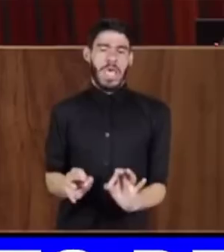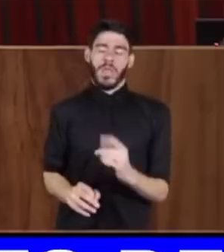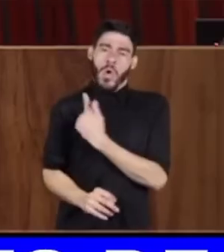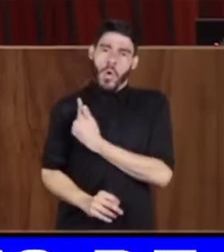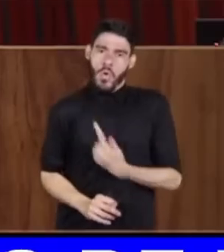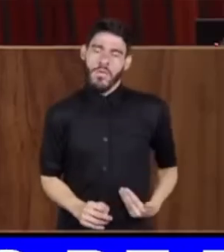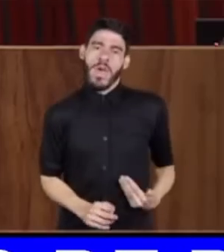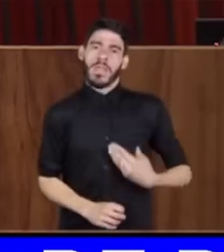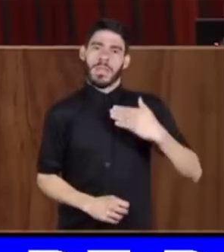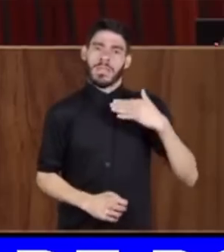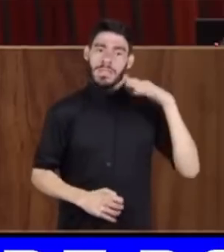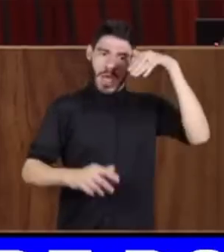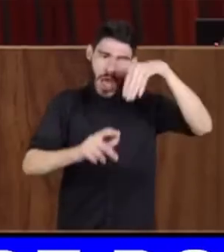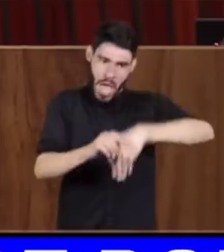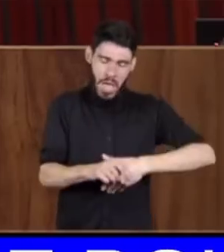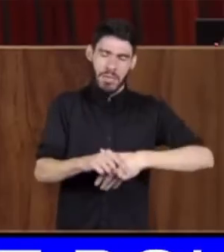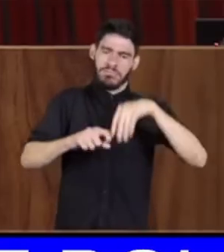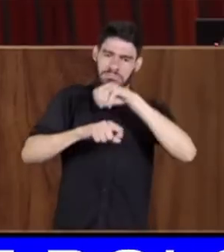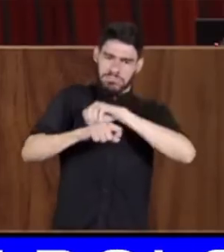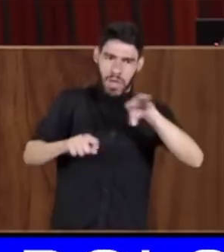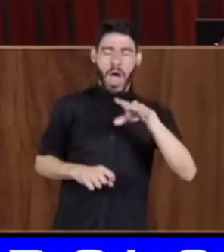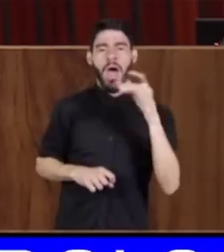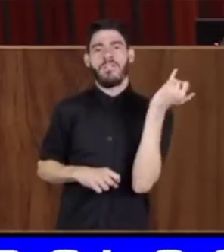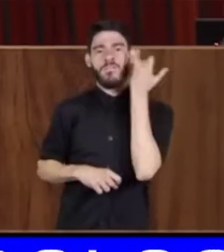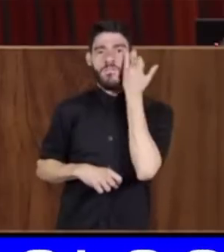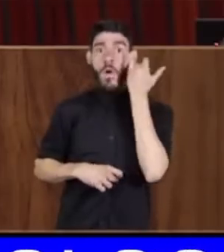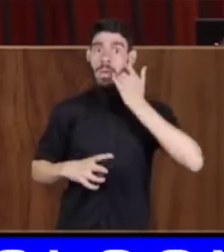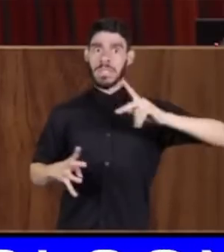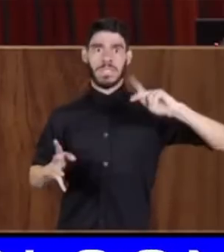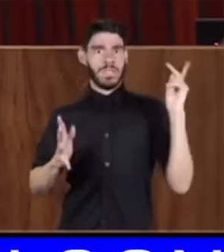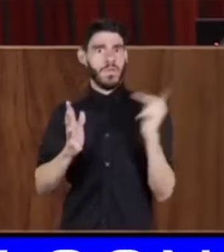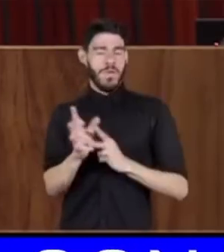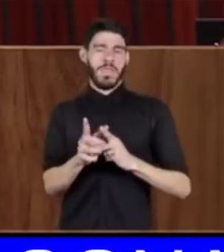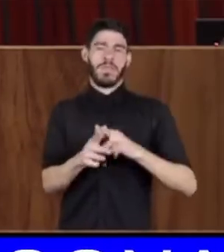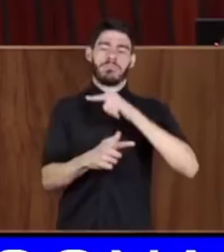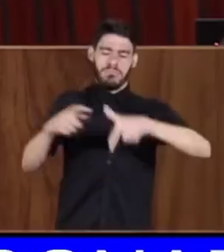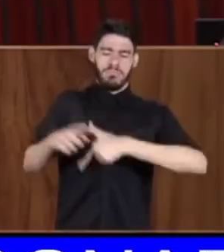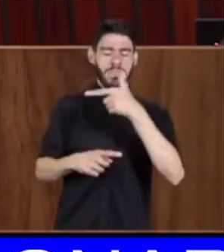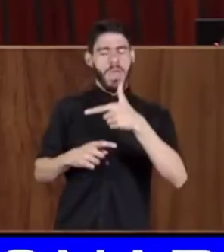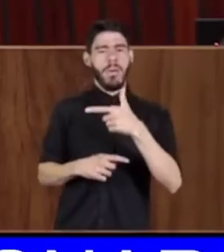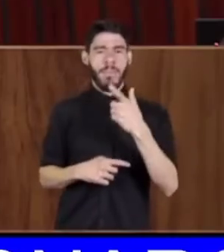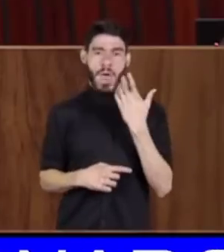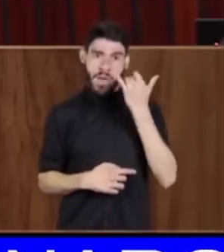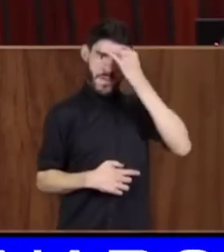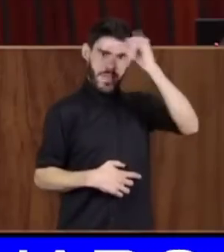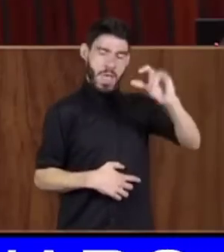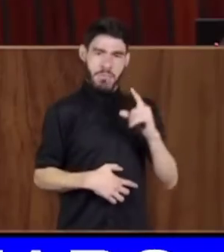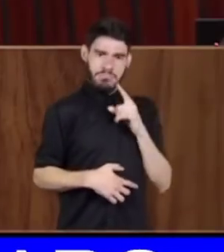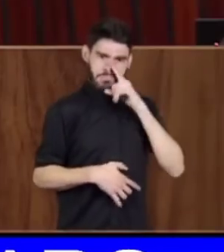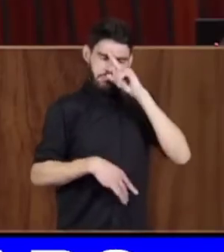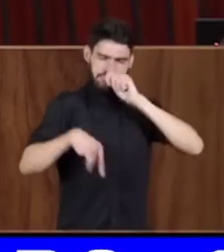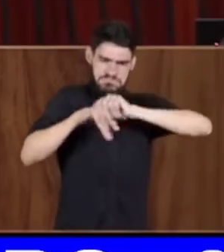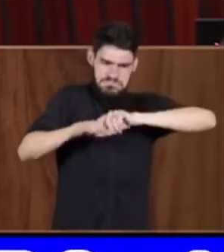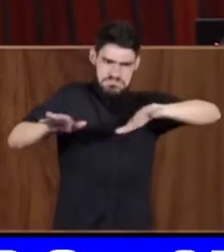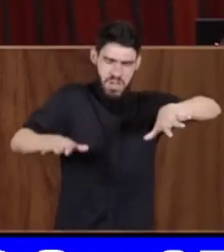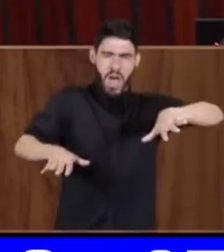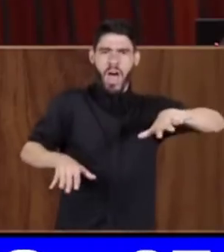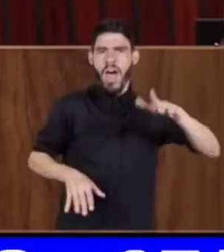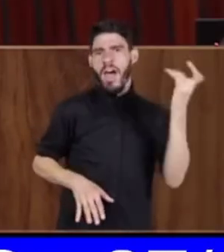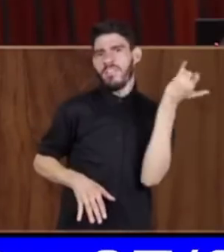governança eleitoral, transmitir informações verídicas e atuar para conter o perigoso alastramento